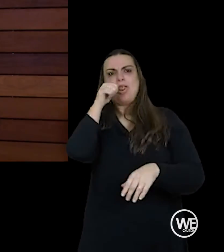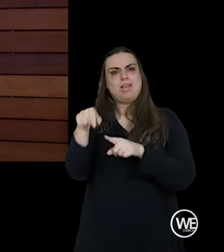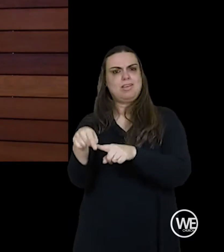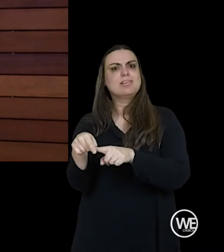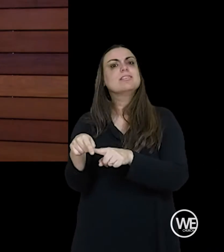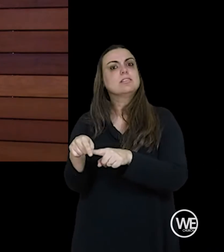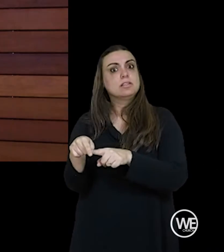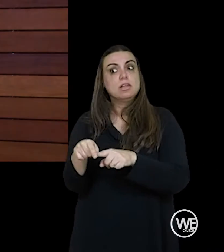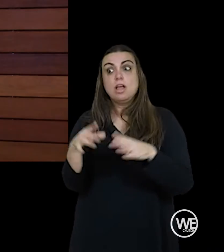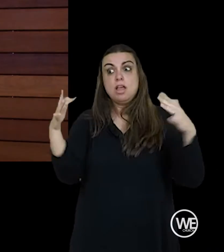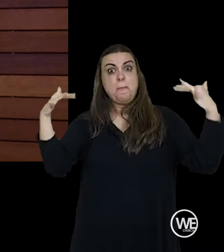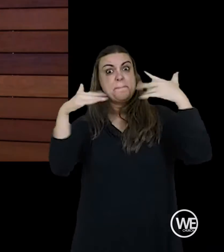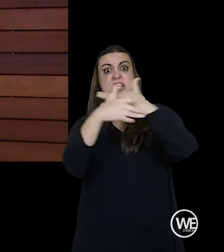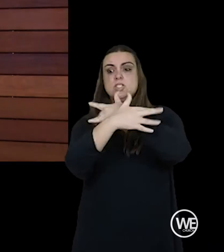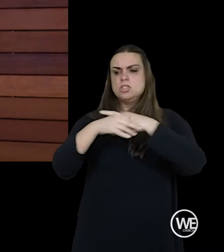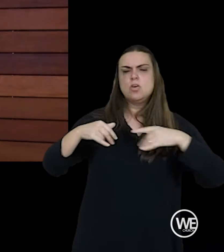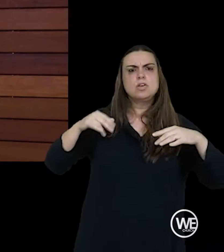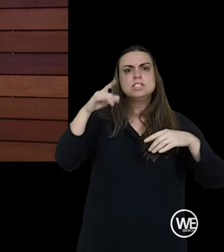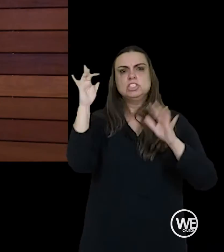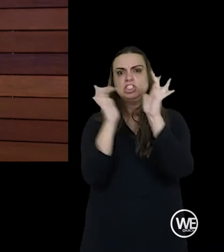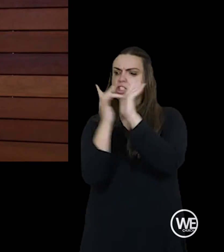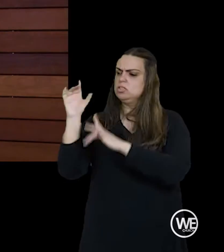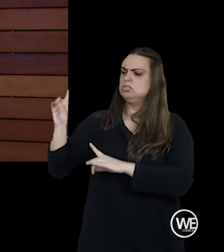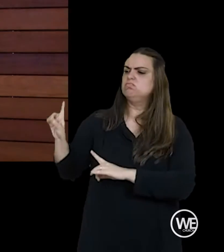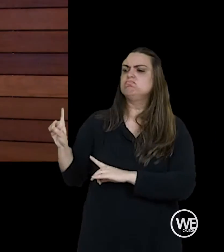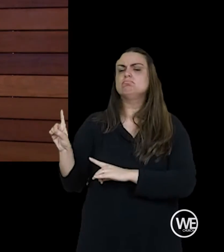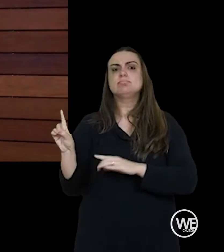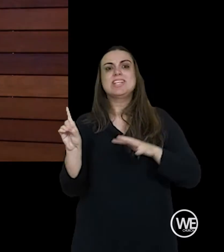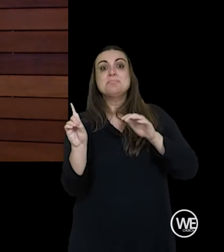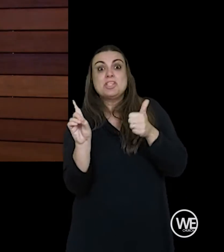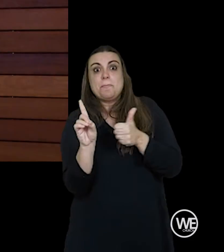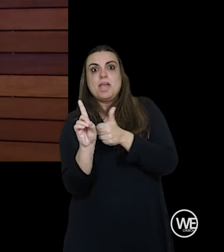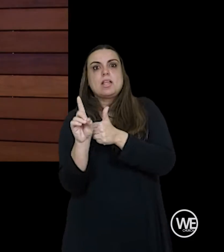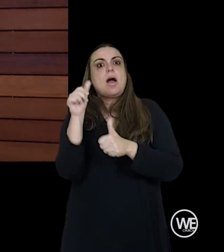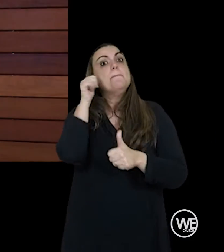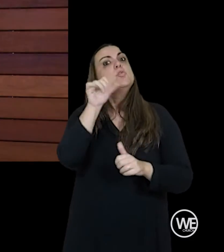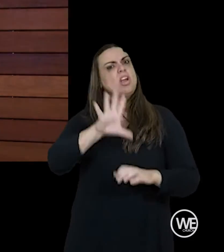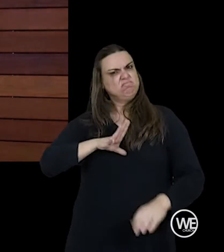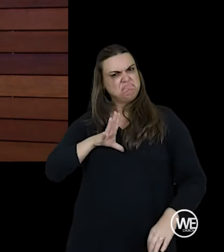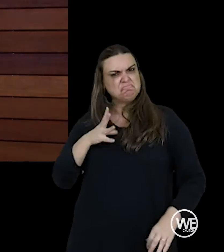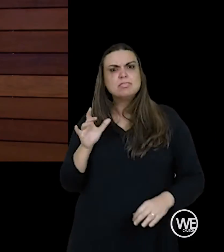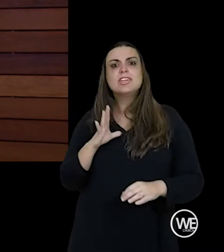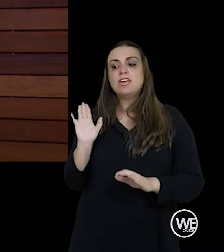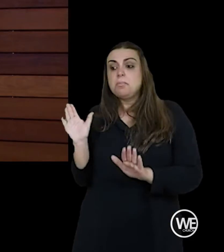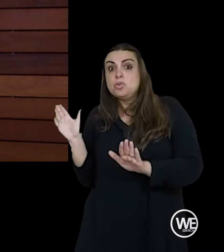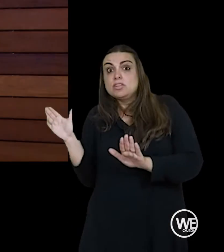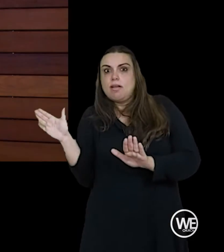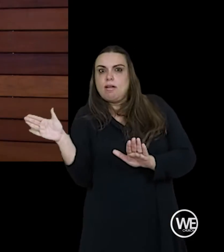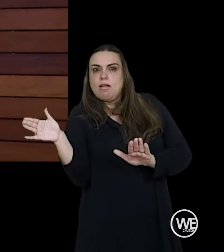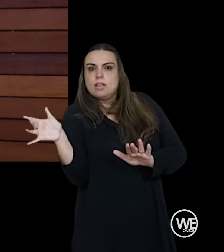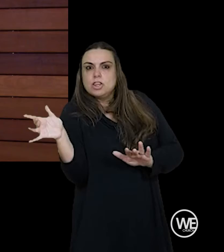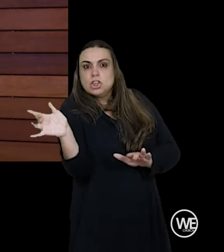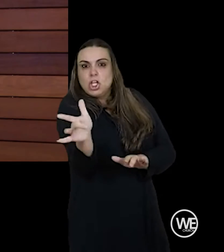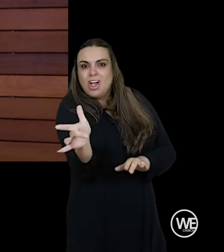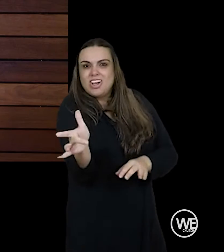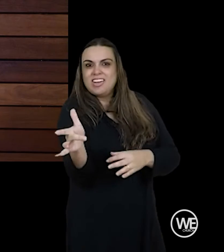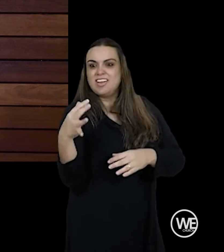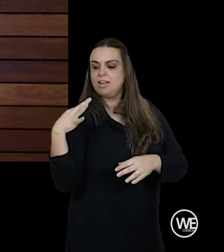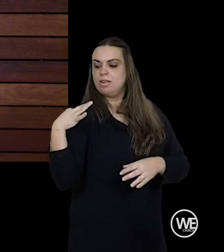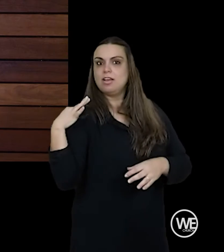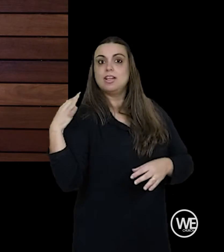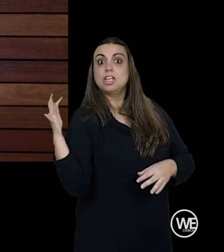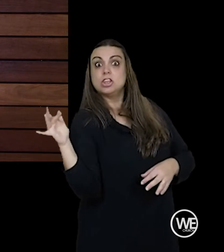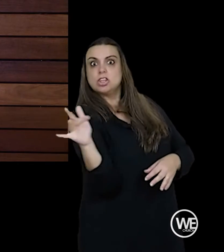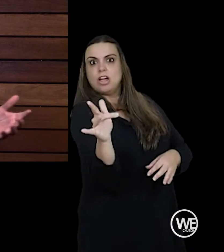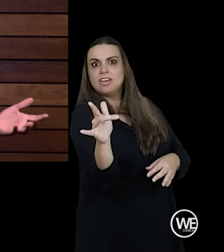multidão, muitas pessoas caminhando ao perto de Jesus, ela tem a coragem de, por trás, tocar nas vestes de